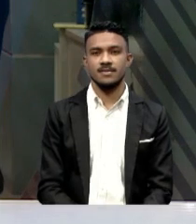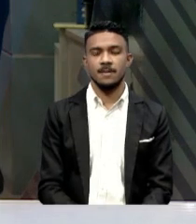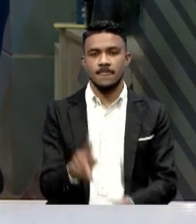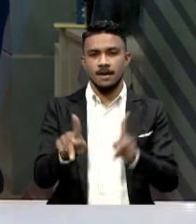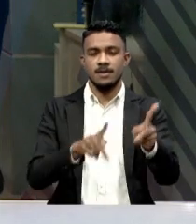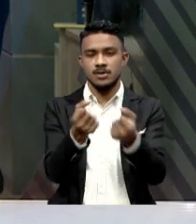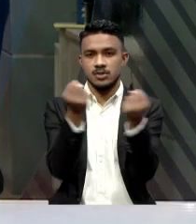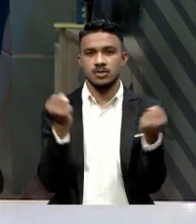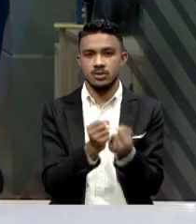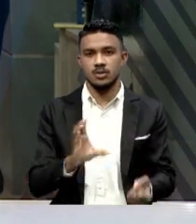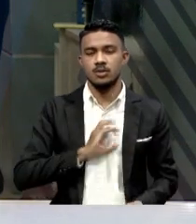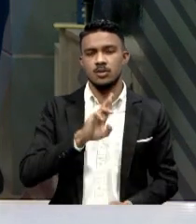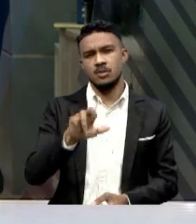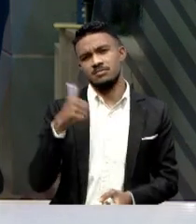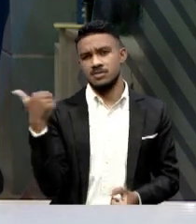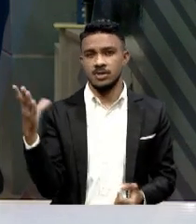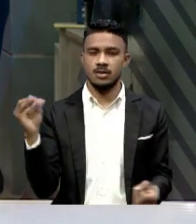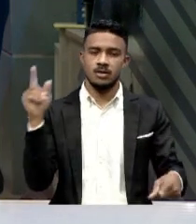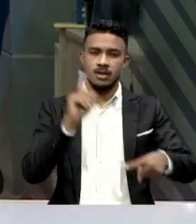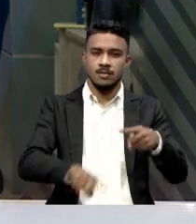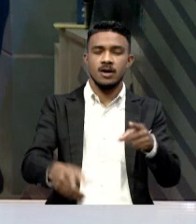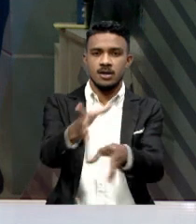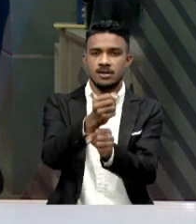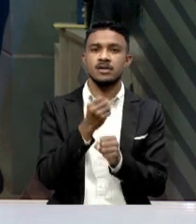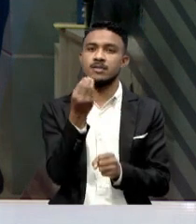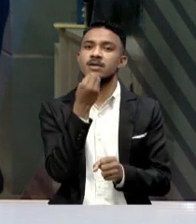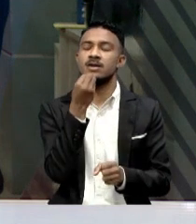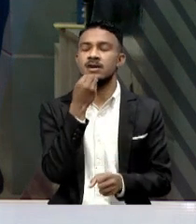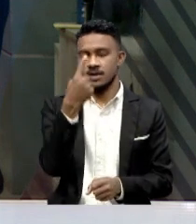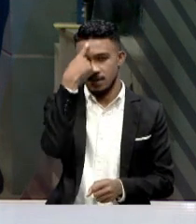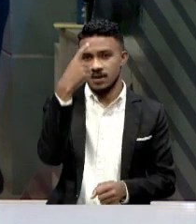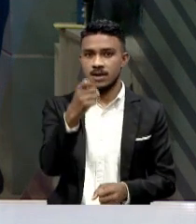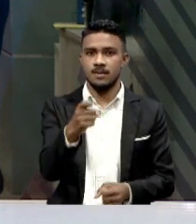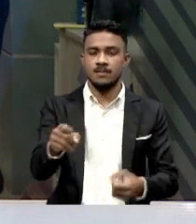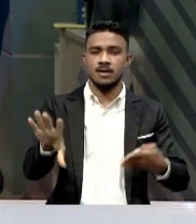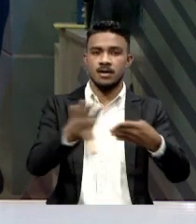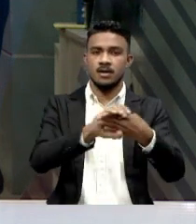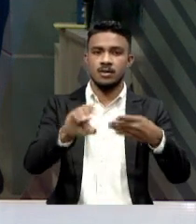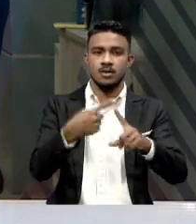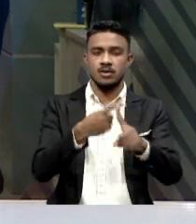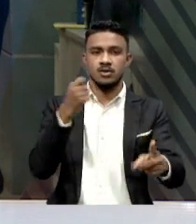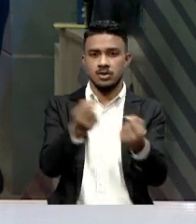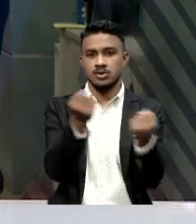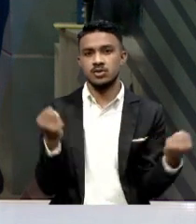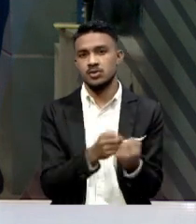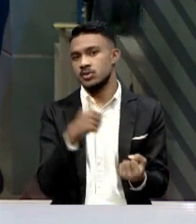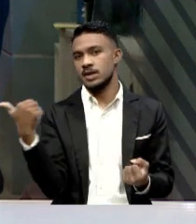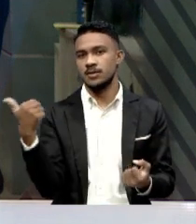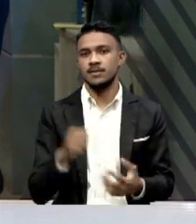Culminare su cucumorul balun la belesimu sexta bazică tamba cartaun electoral husi sucuseluc.